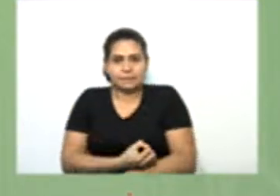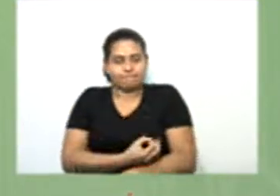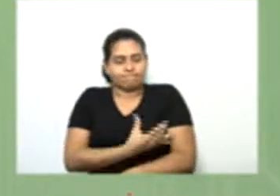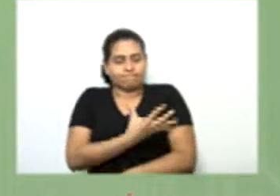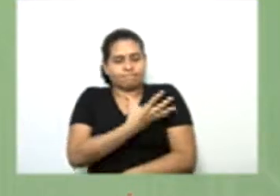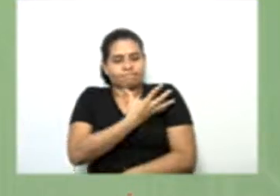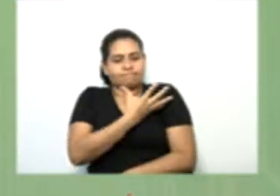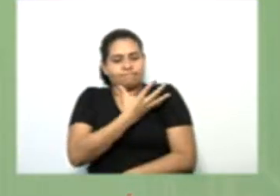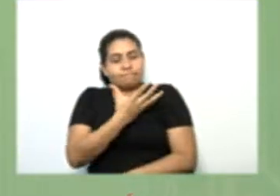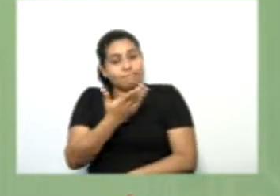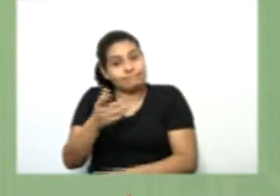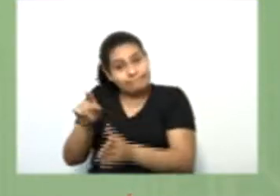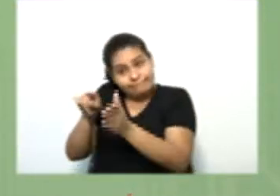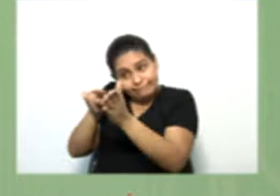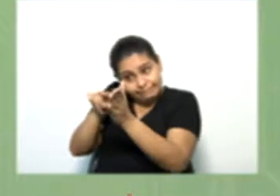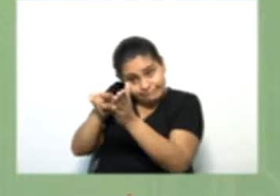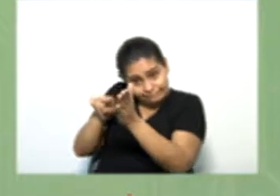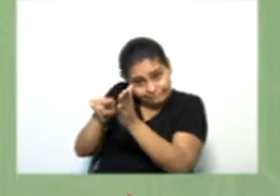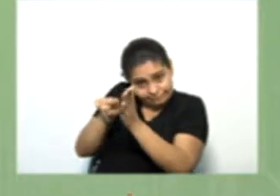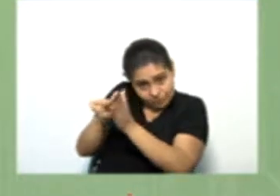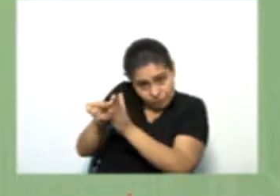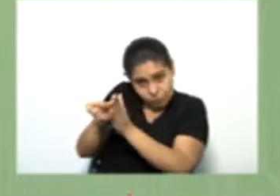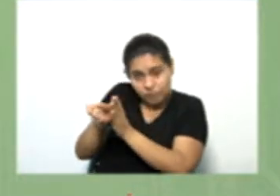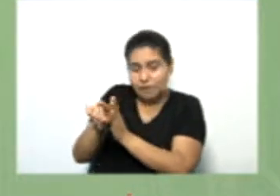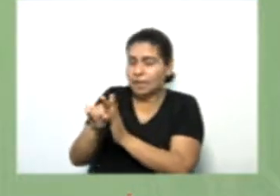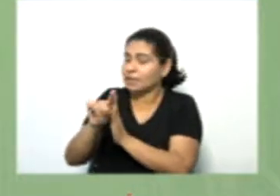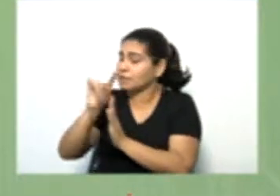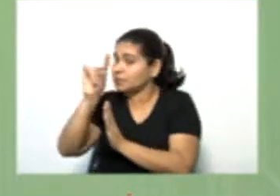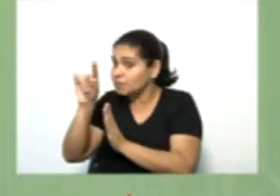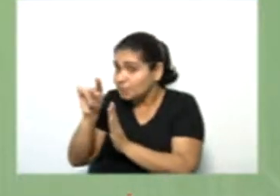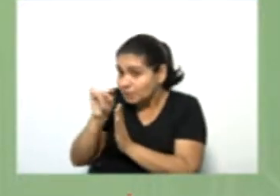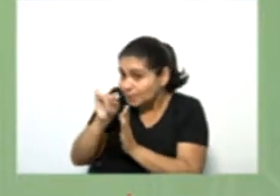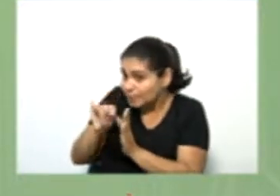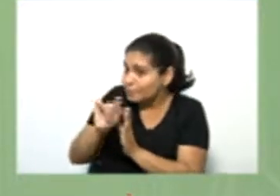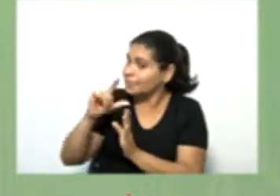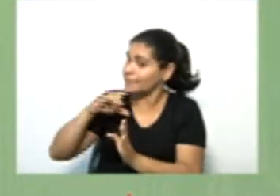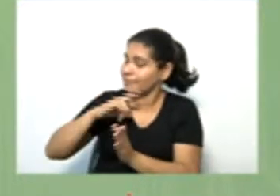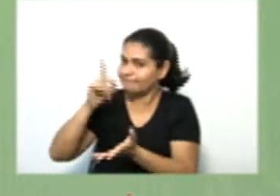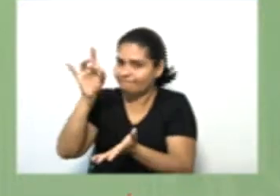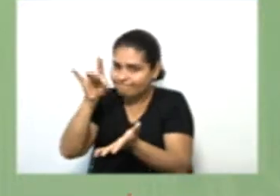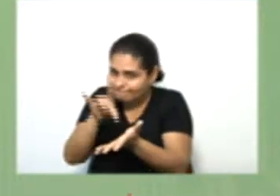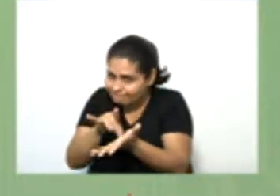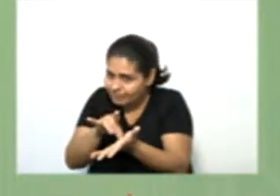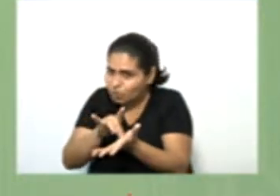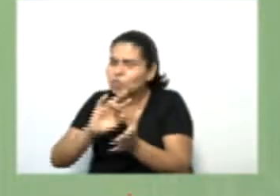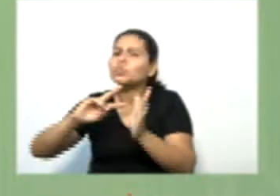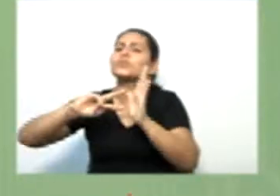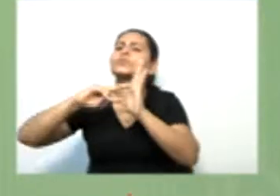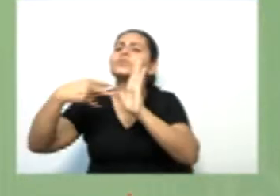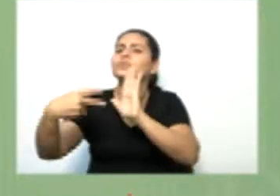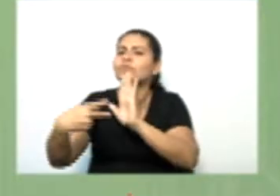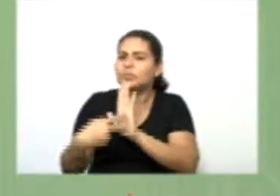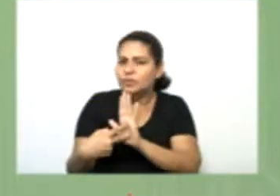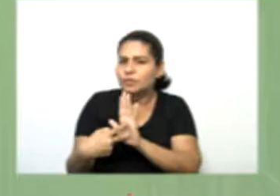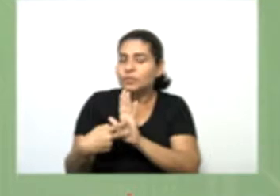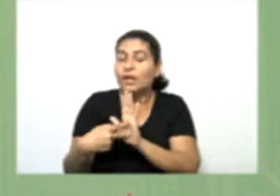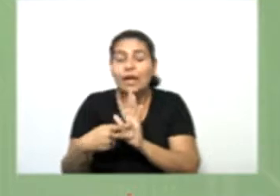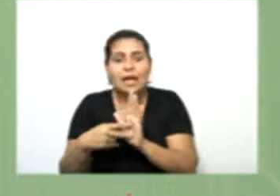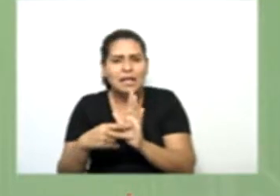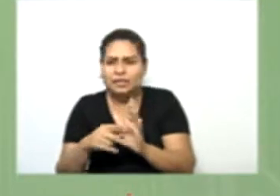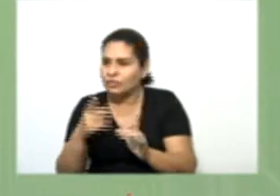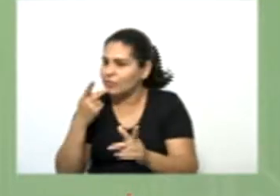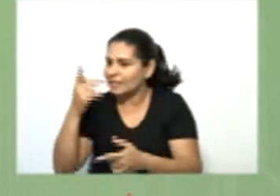emoções, não é? Perguntar e esclarecer para se certificar do significado.